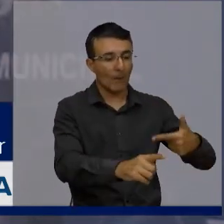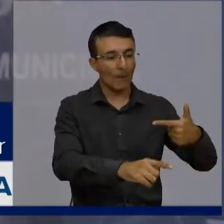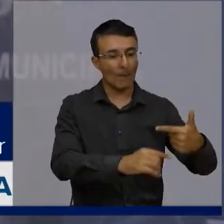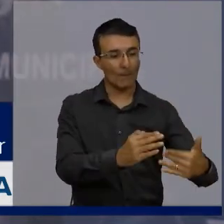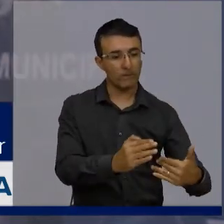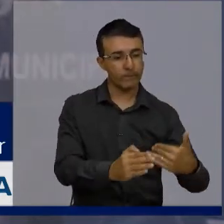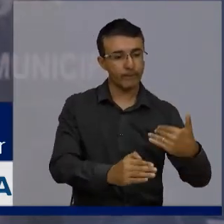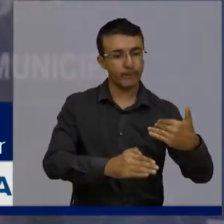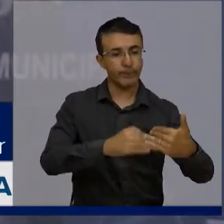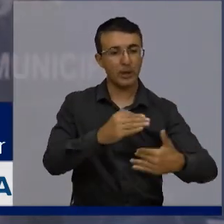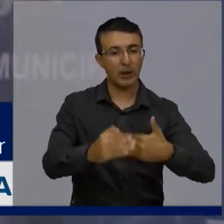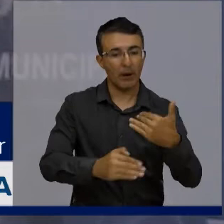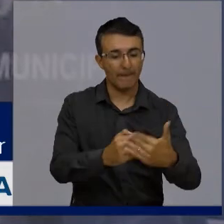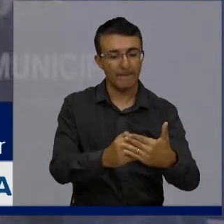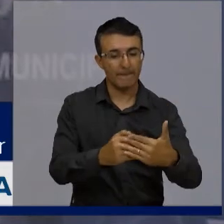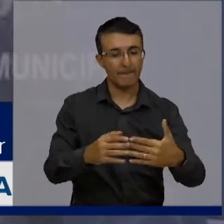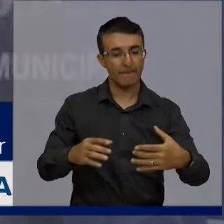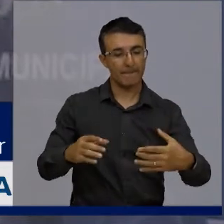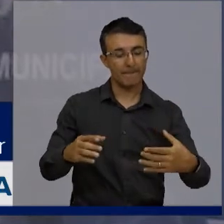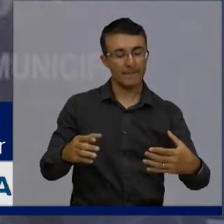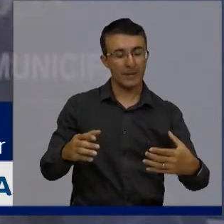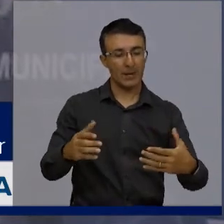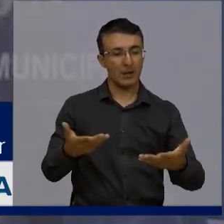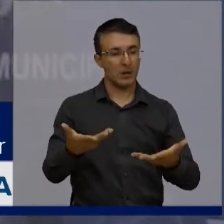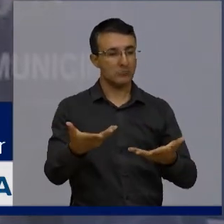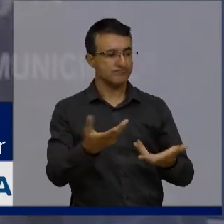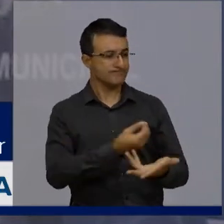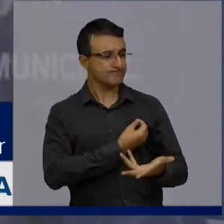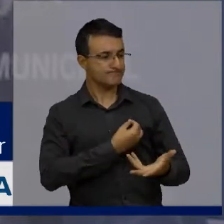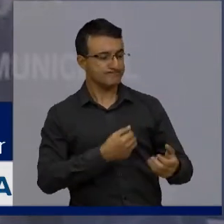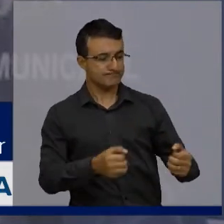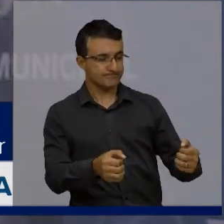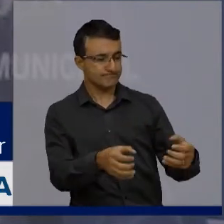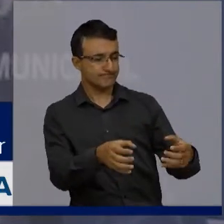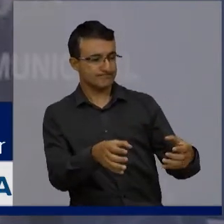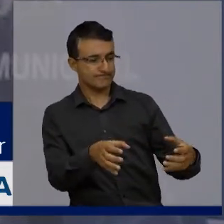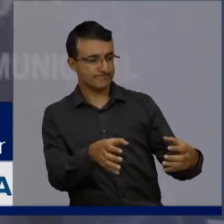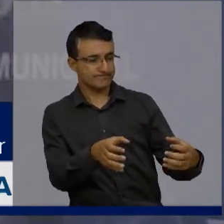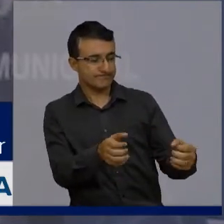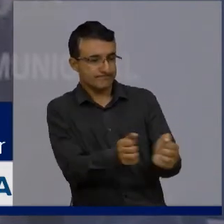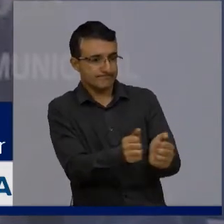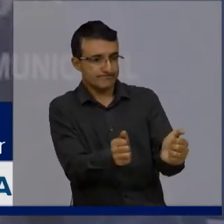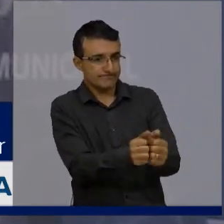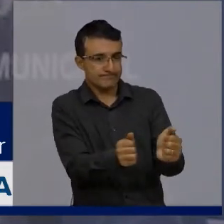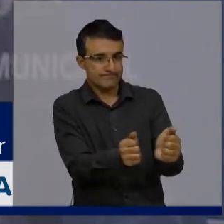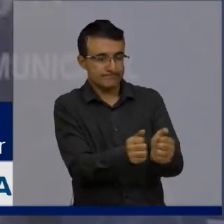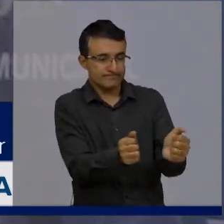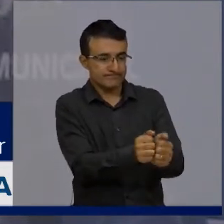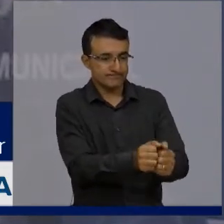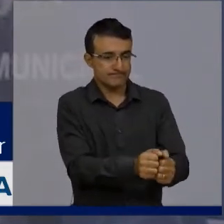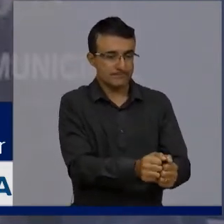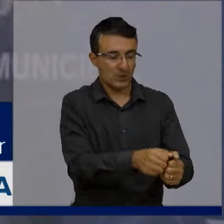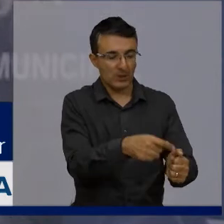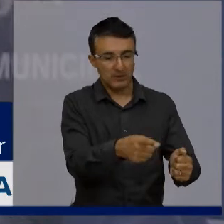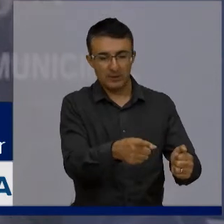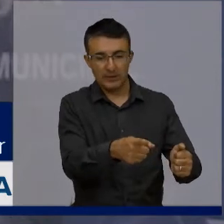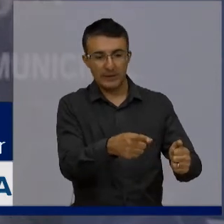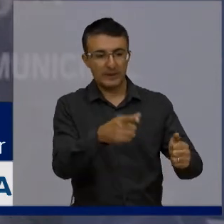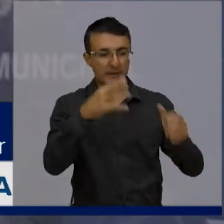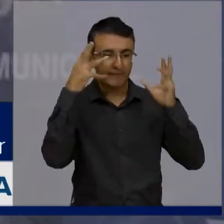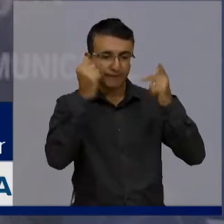próxima entre as pessoas e os animais silvestres, como morcegos e primatas. Redução de desmatamento